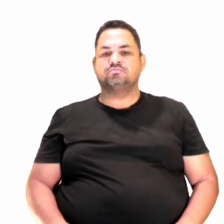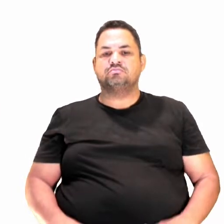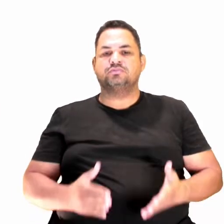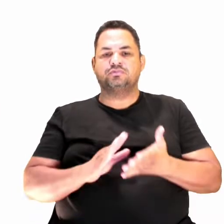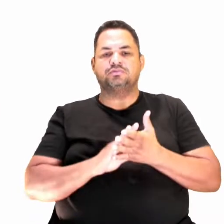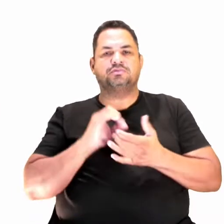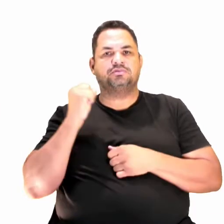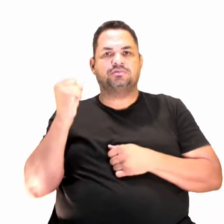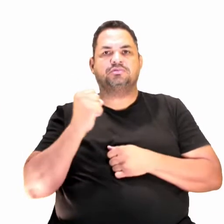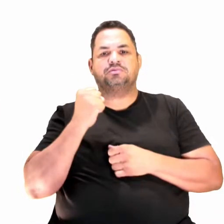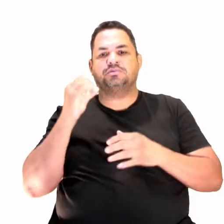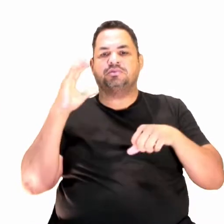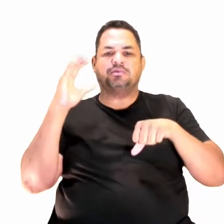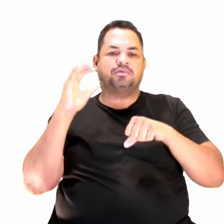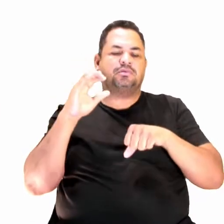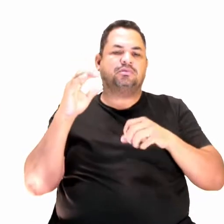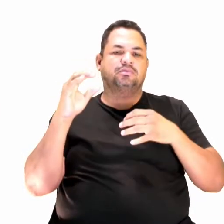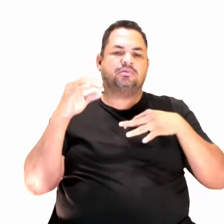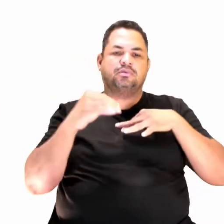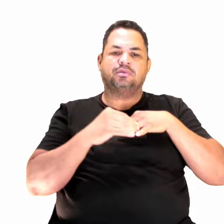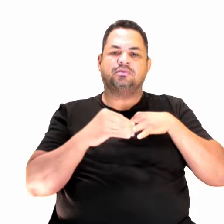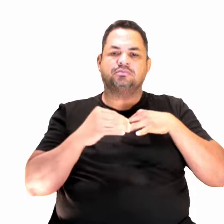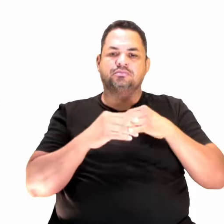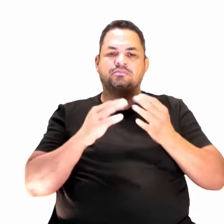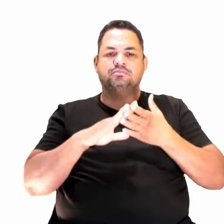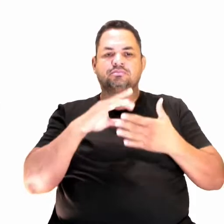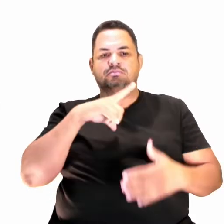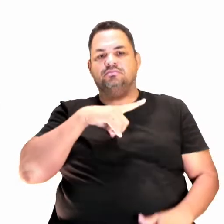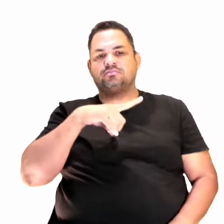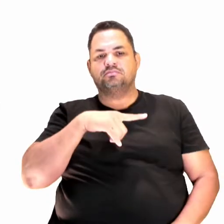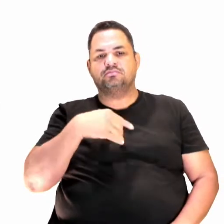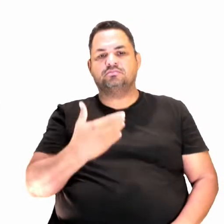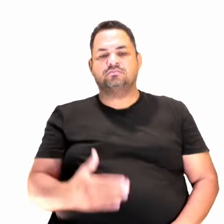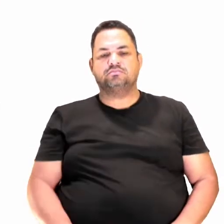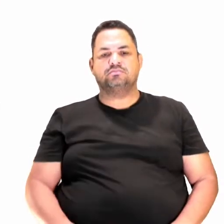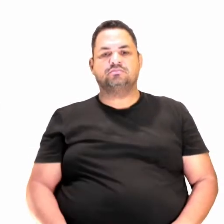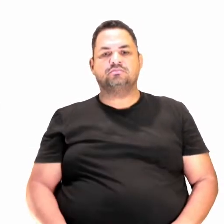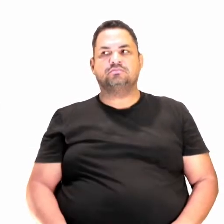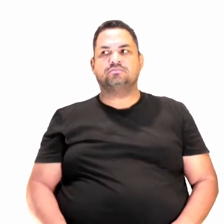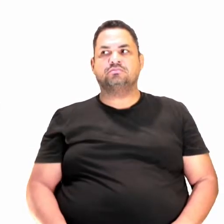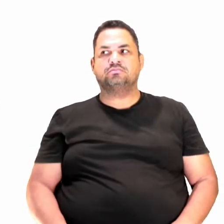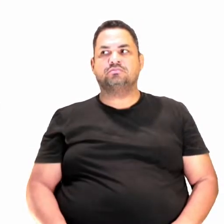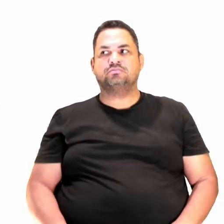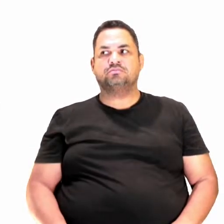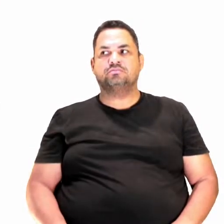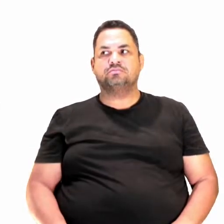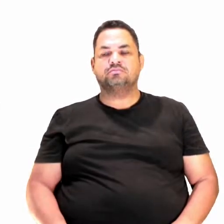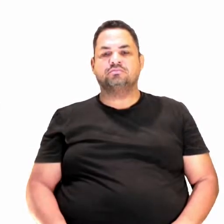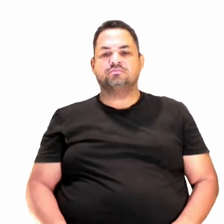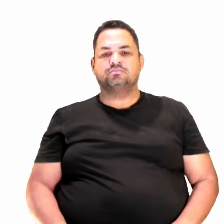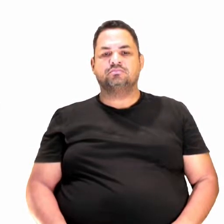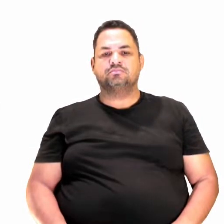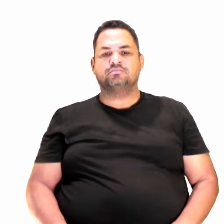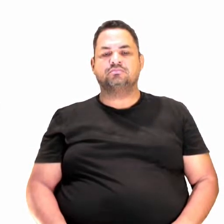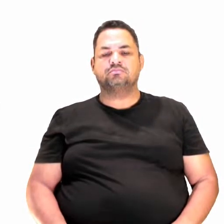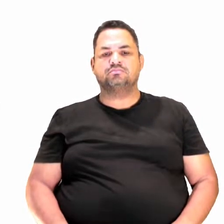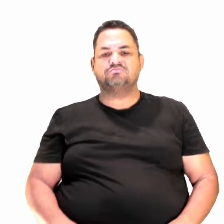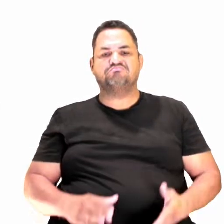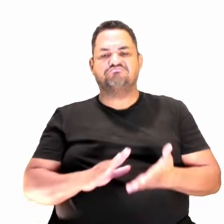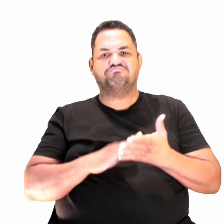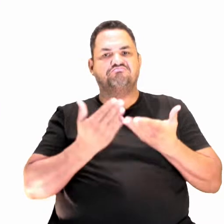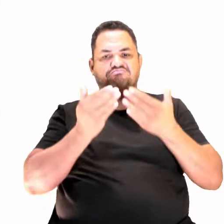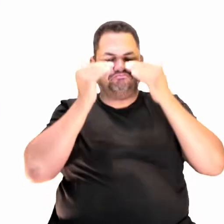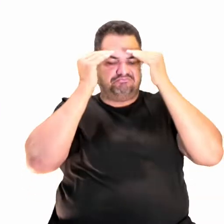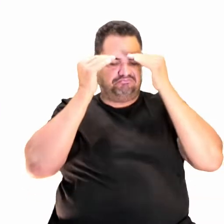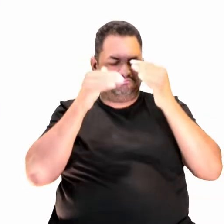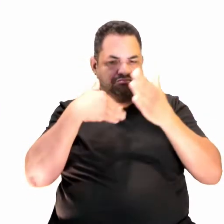civil. They don't respect class, social station or pecking order, ou seja, eles não respeitam